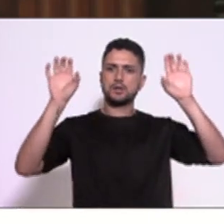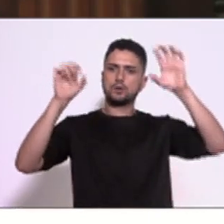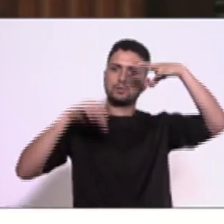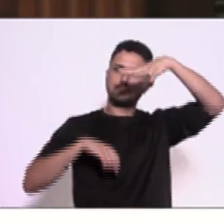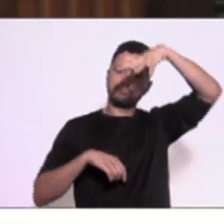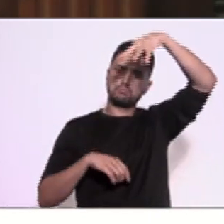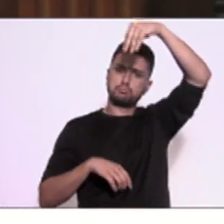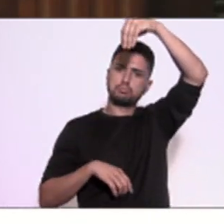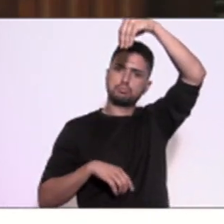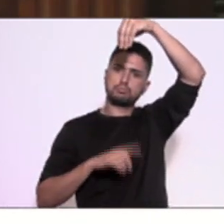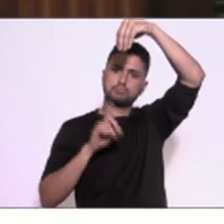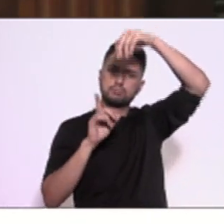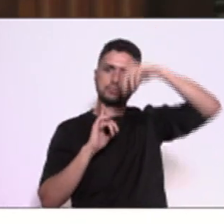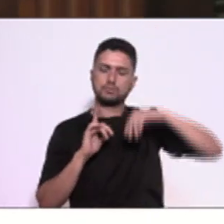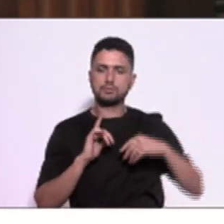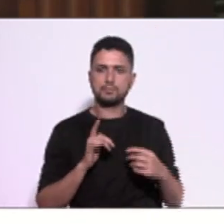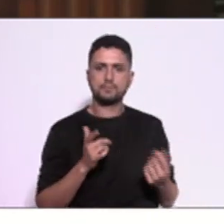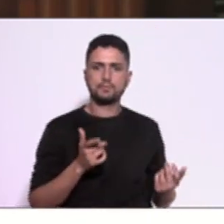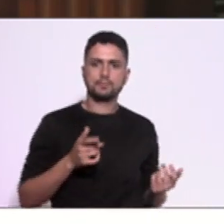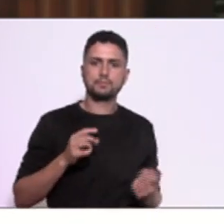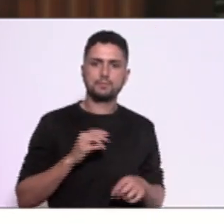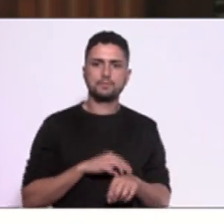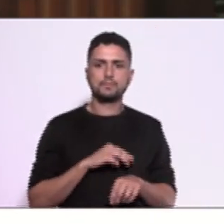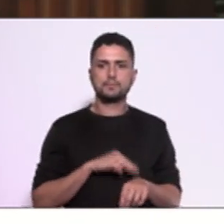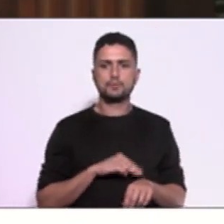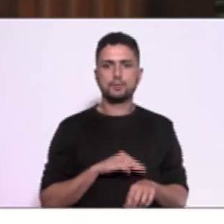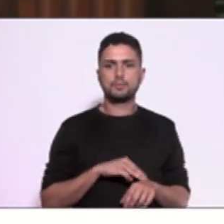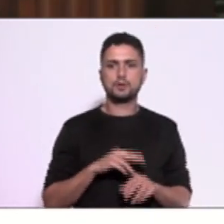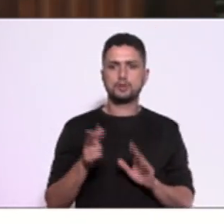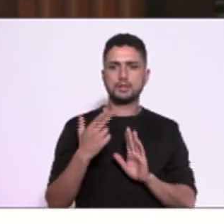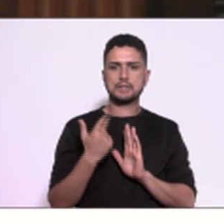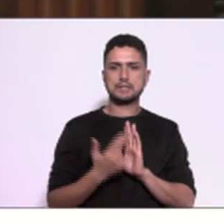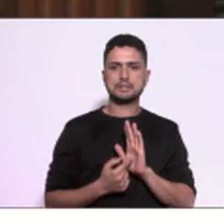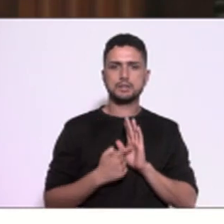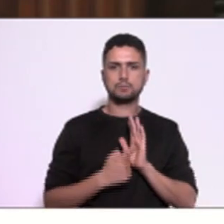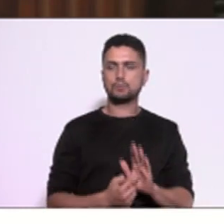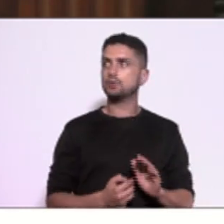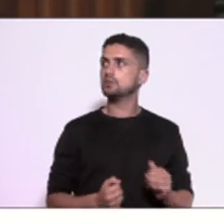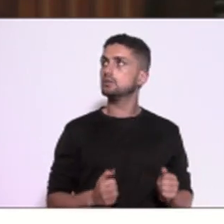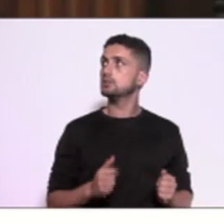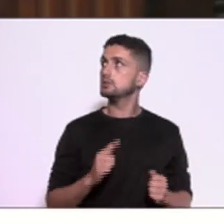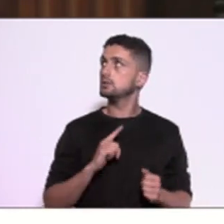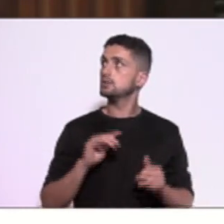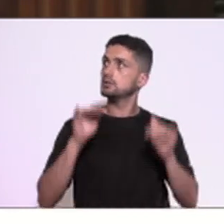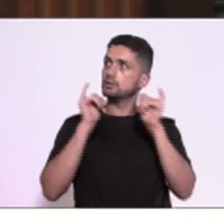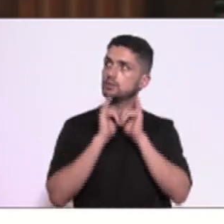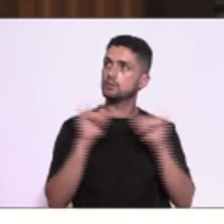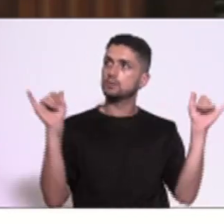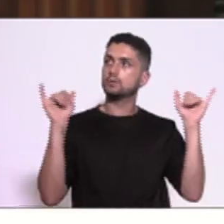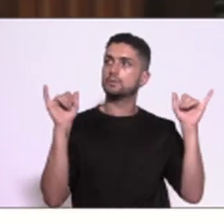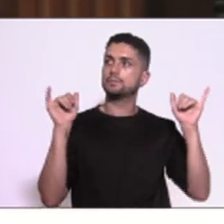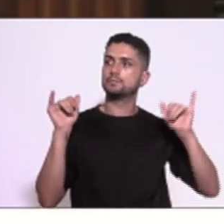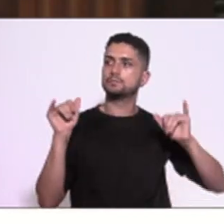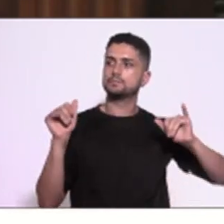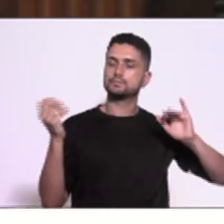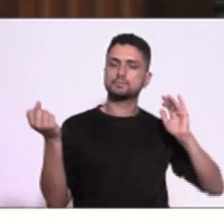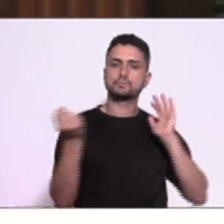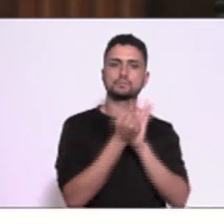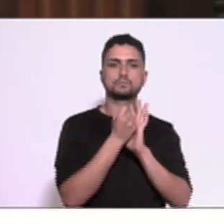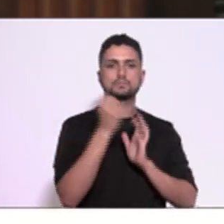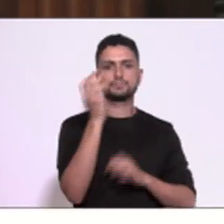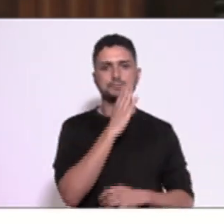momento da proclamação da República, da Independência, enfim, todo esse